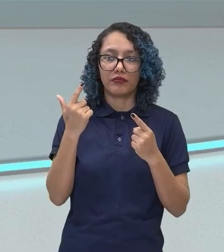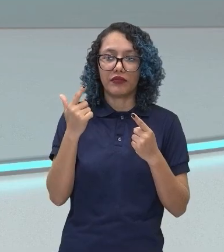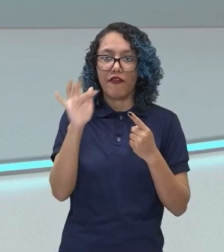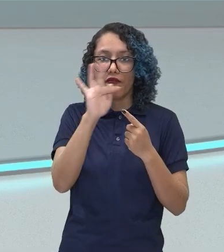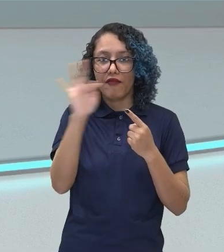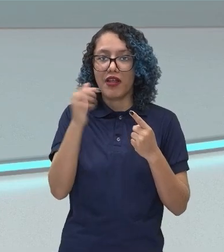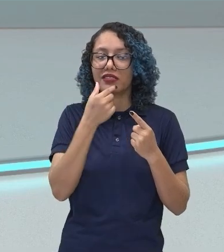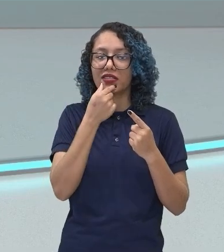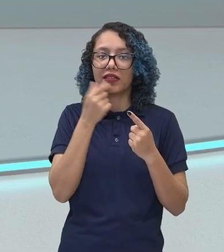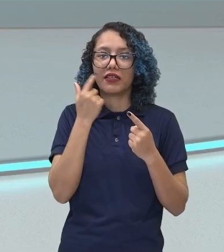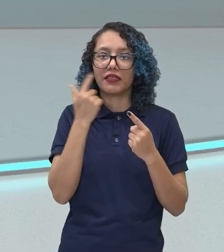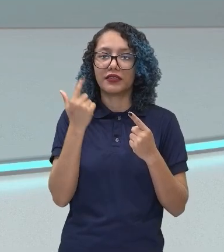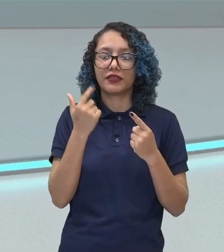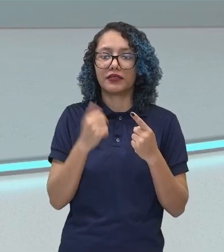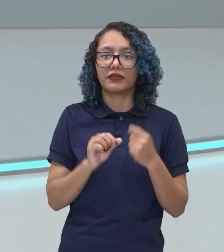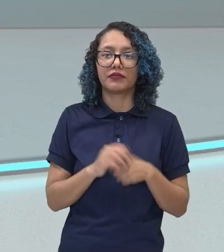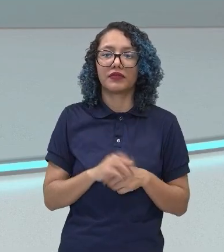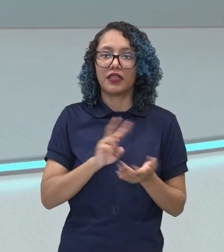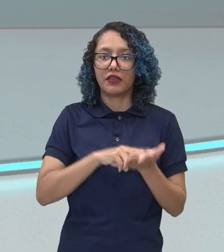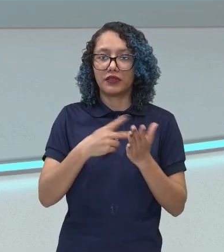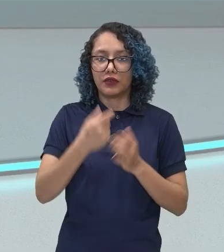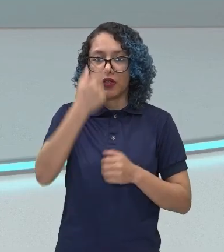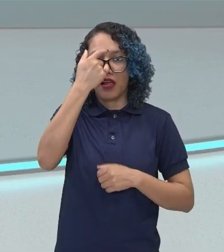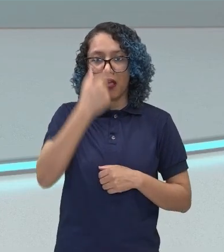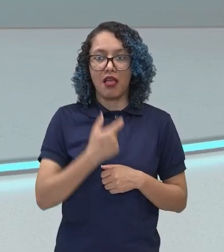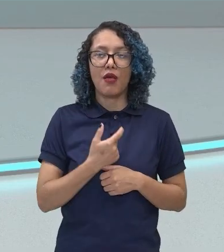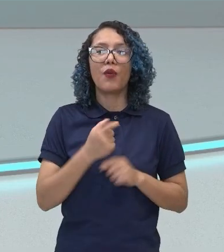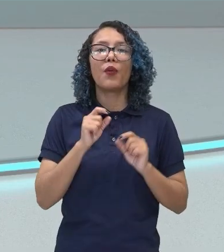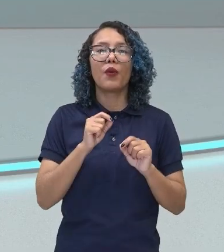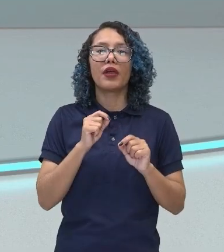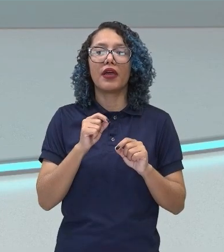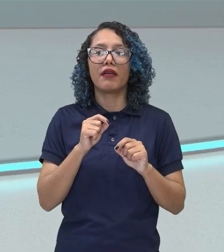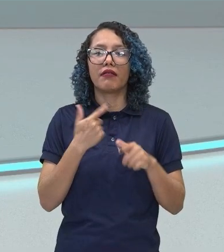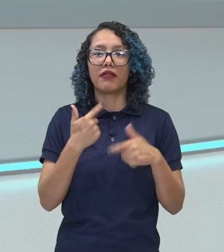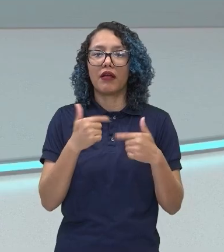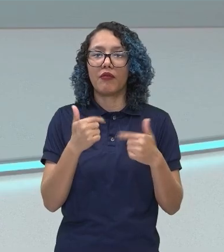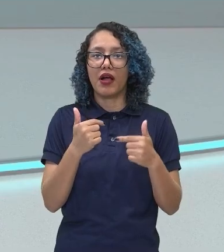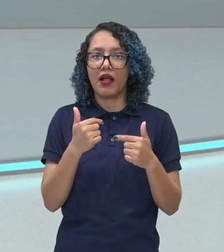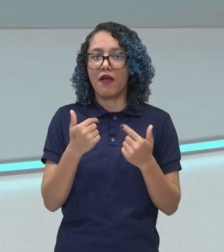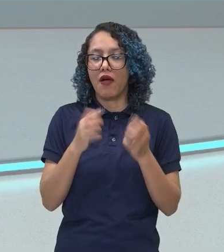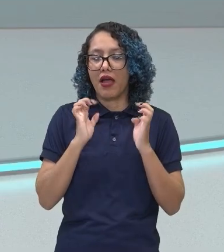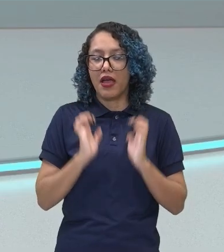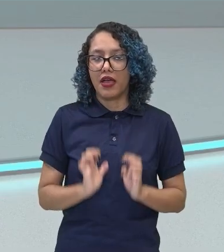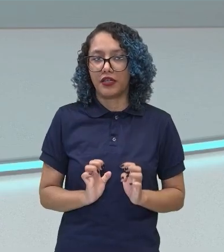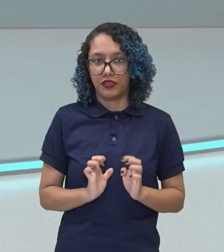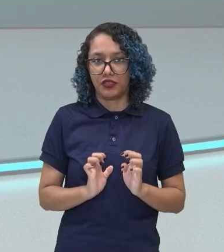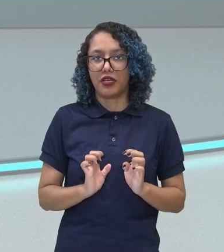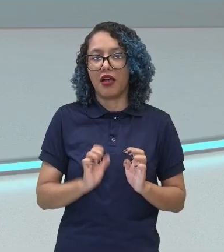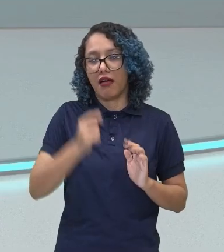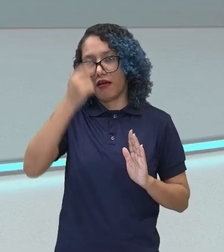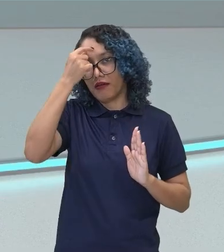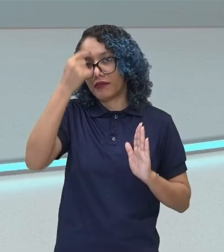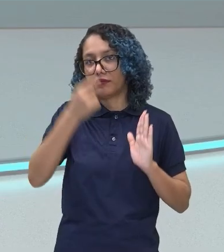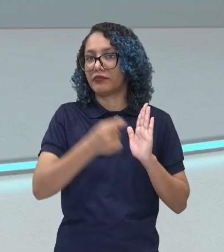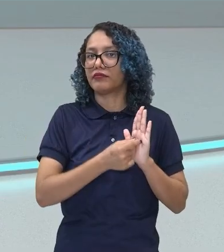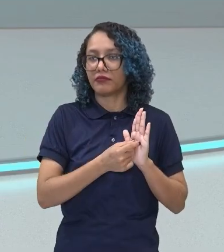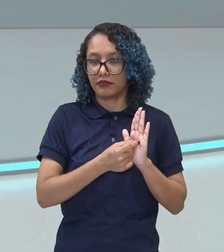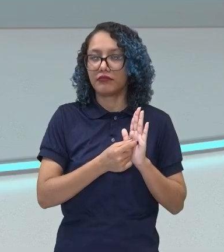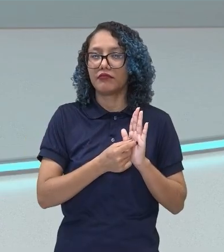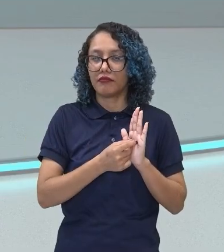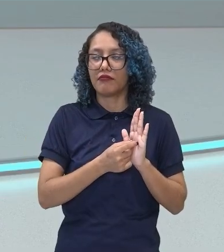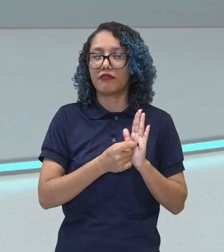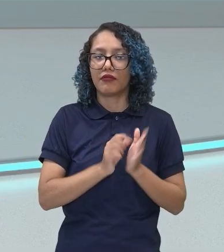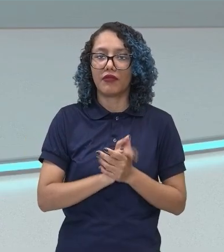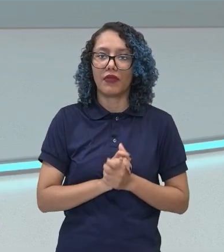ethicist. Eu sou uma pessoa, né, que trabalha com a ética relacionada aí à inteligência artificial. I am,